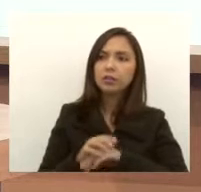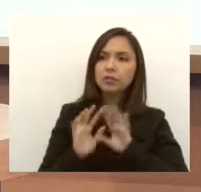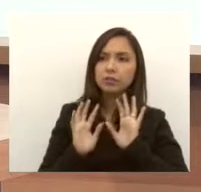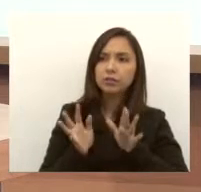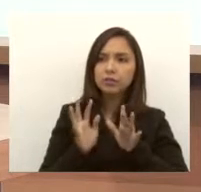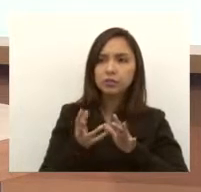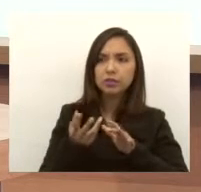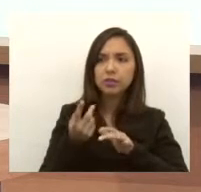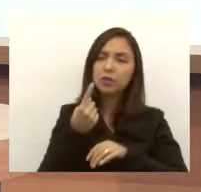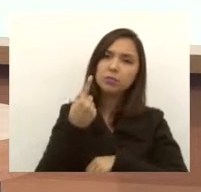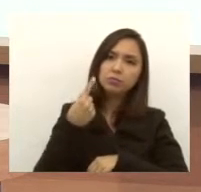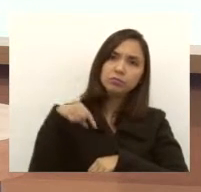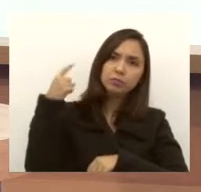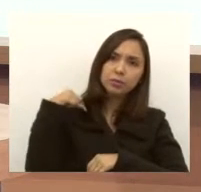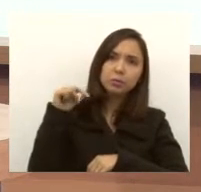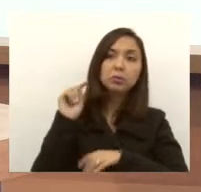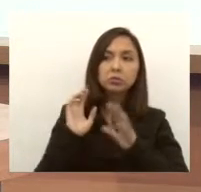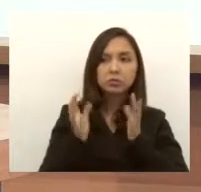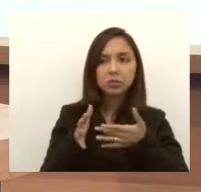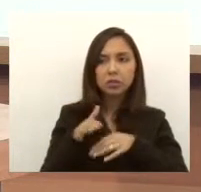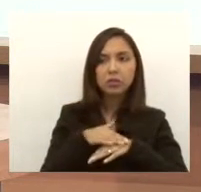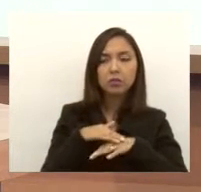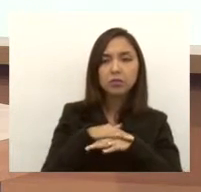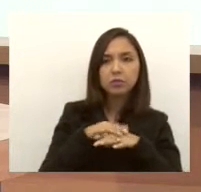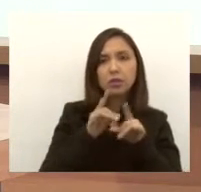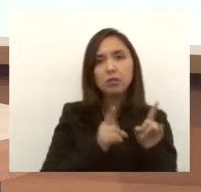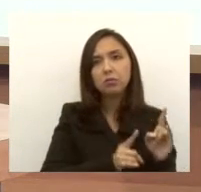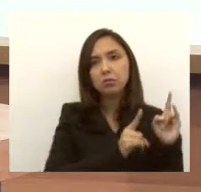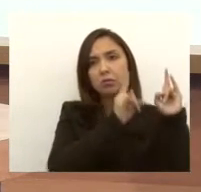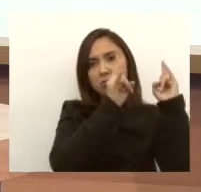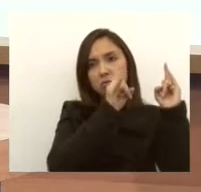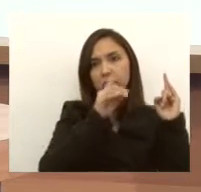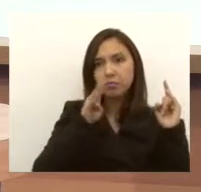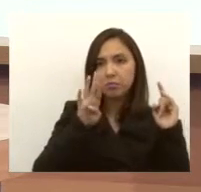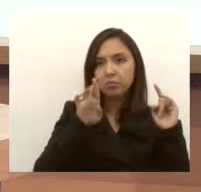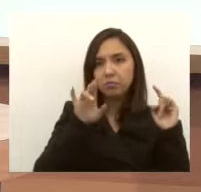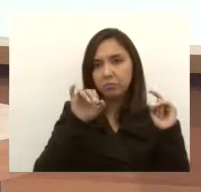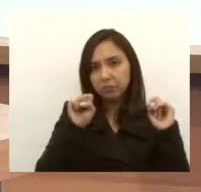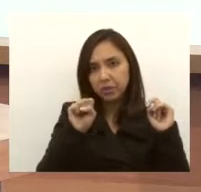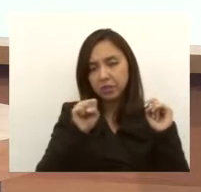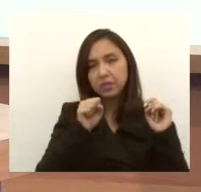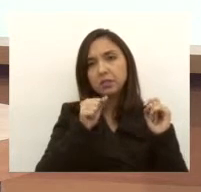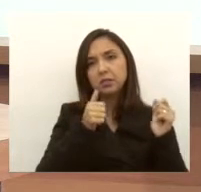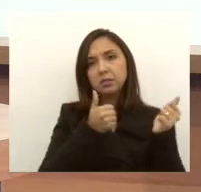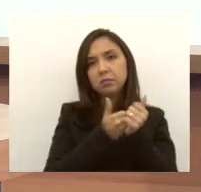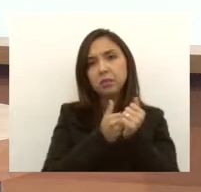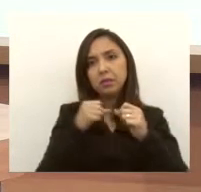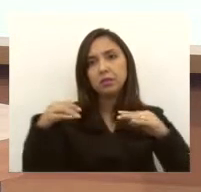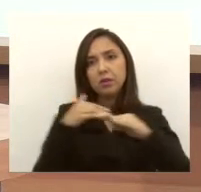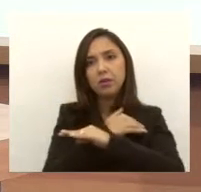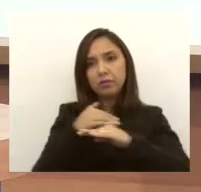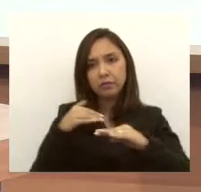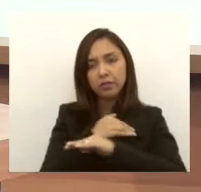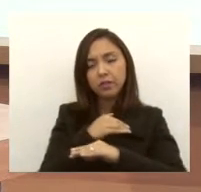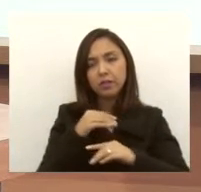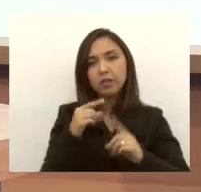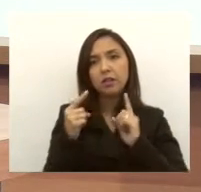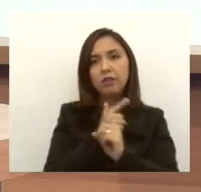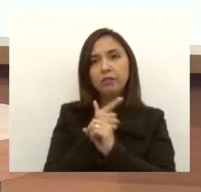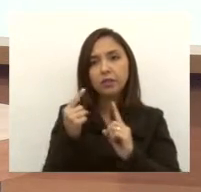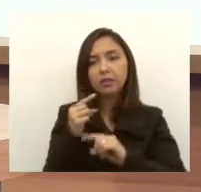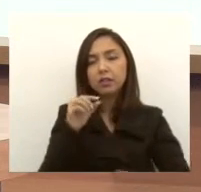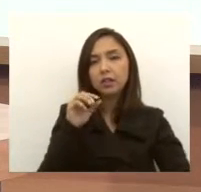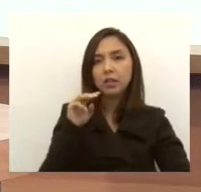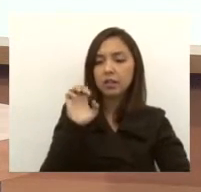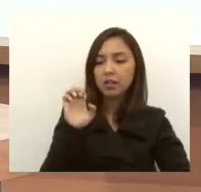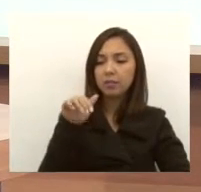tive aqui numa outra oportunidade falando de um condomínio chamado Brise, que fica ali na Avenida Emílio Ribas, no